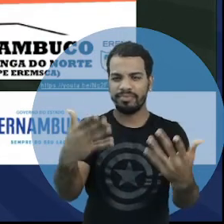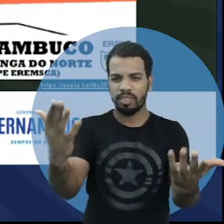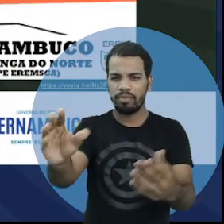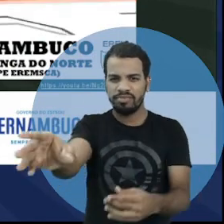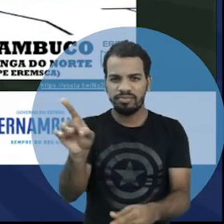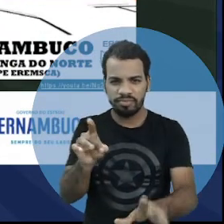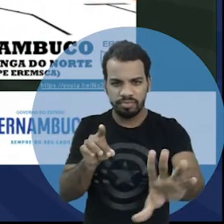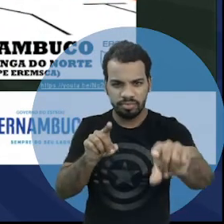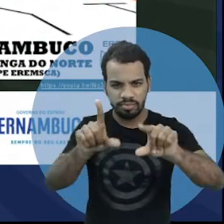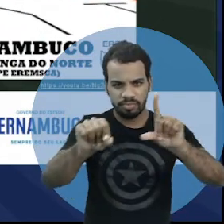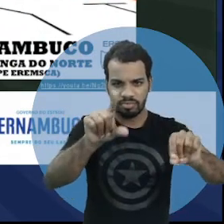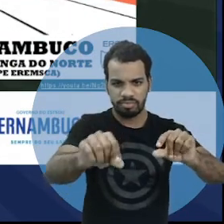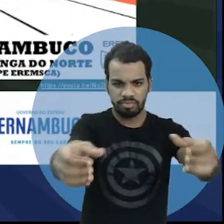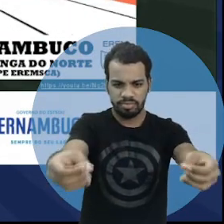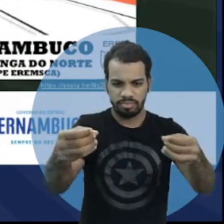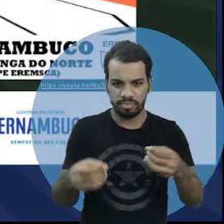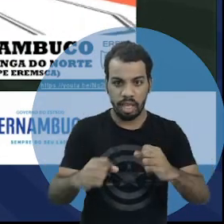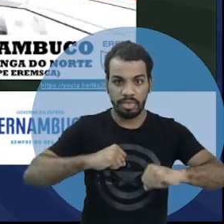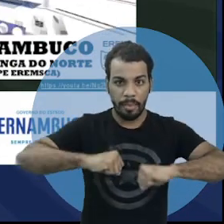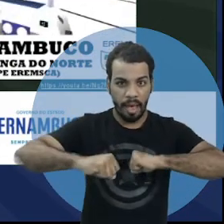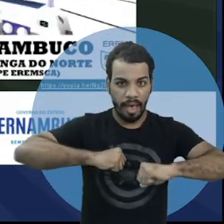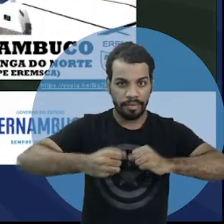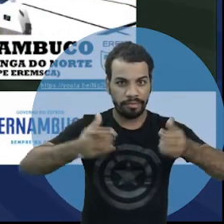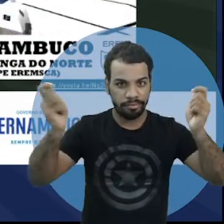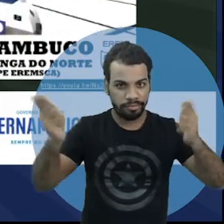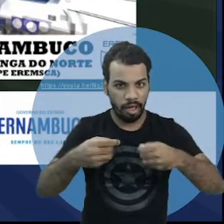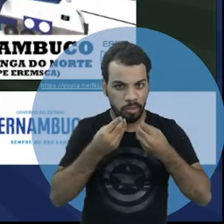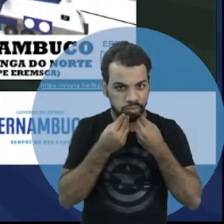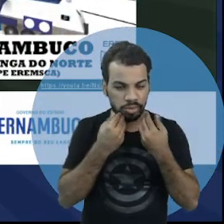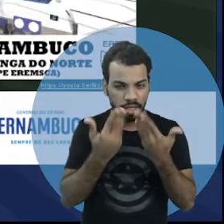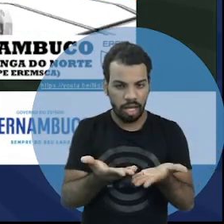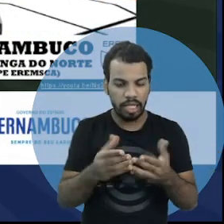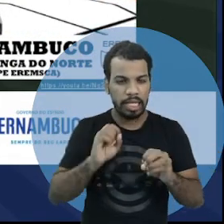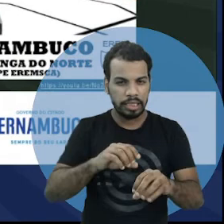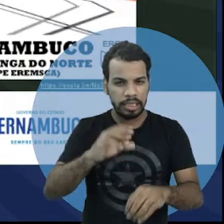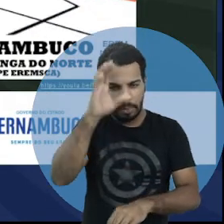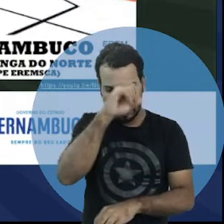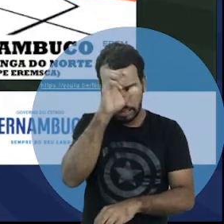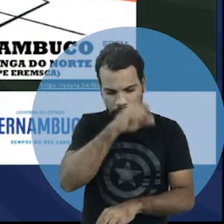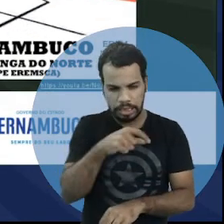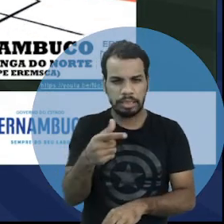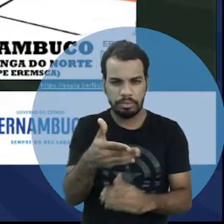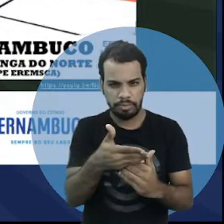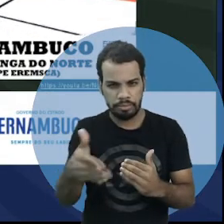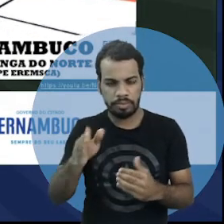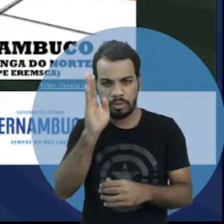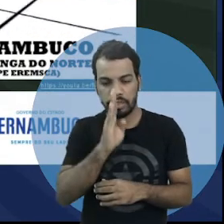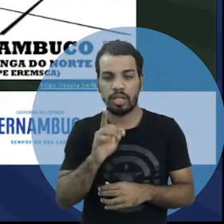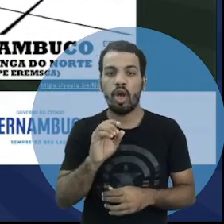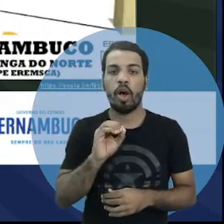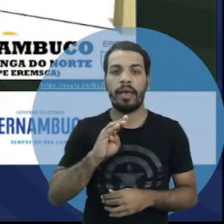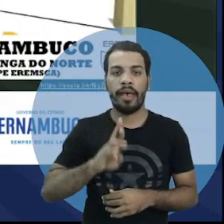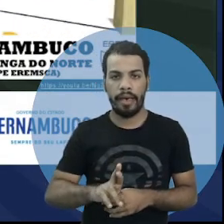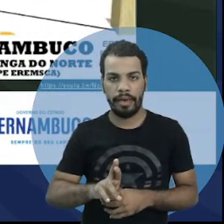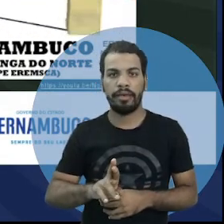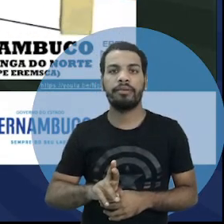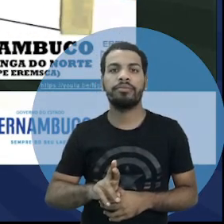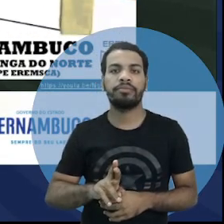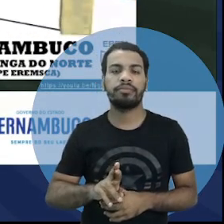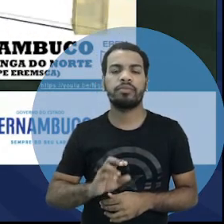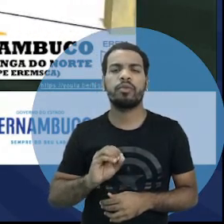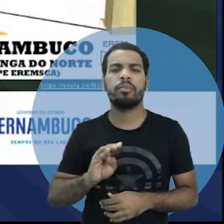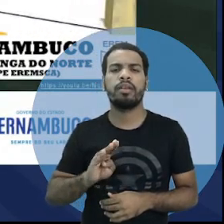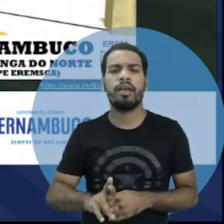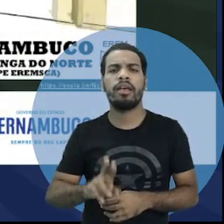debate, atualiza o processo de ensino-aprendizagem brasileiro e assim por diante. A UBR em si, ela se destina a